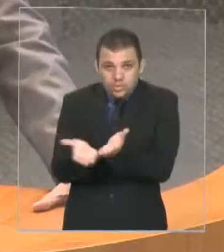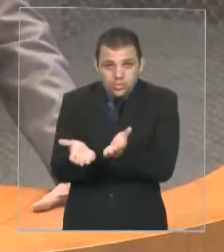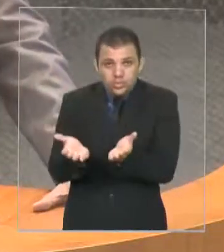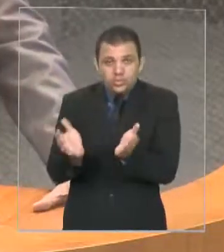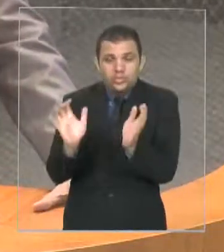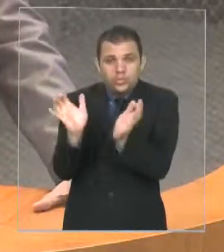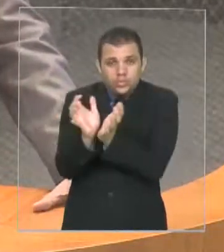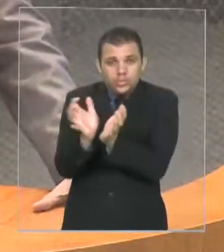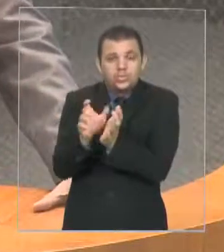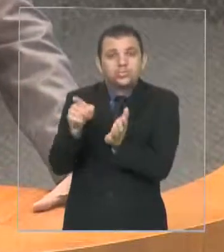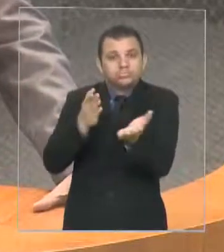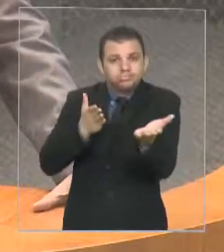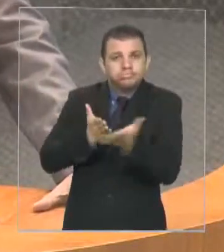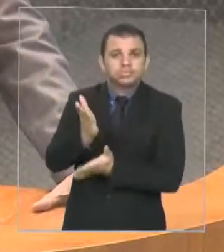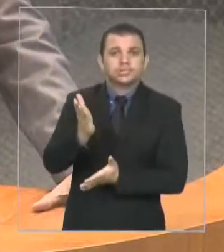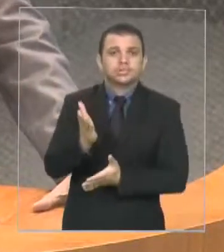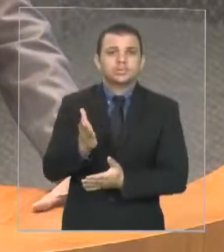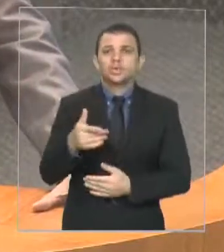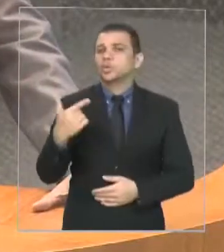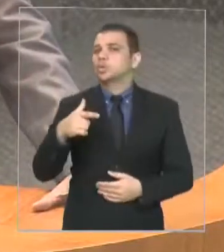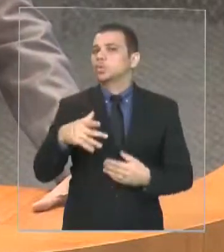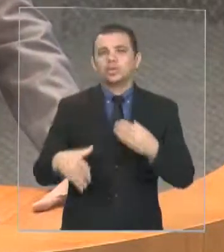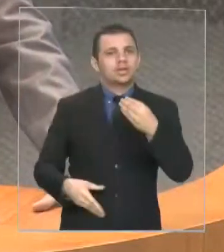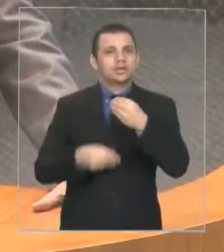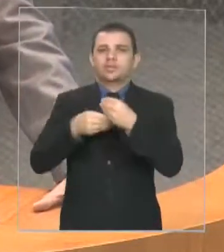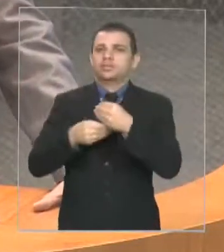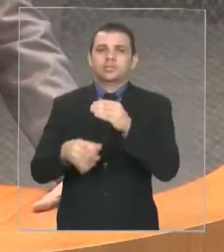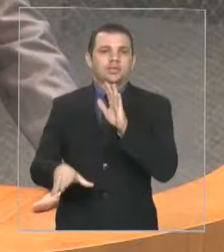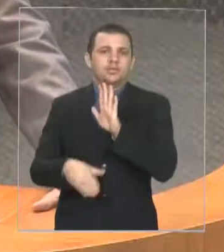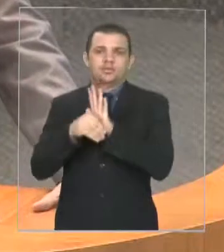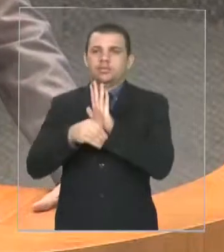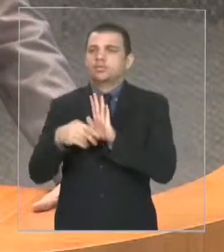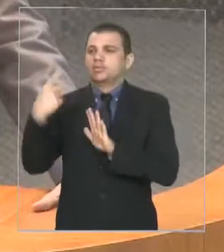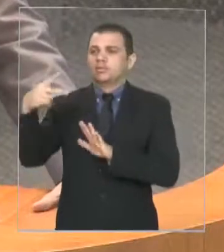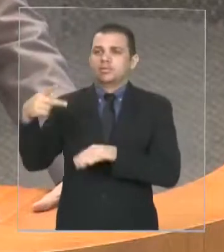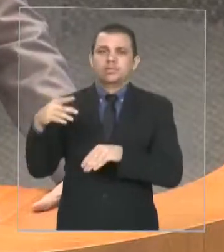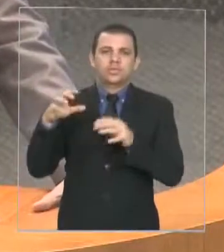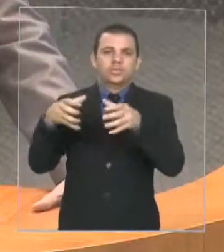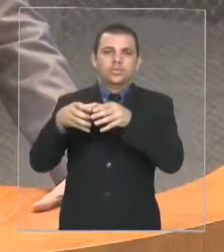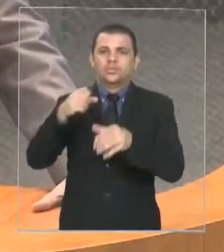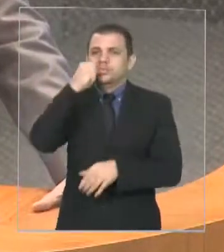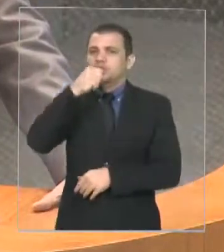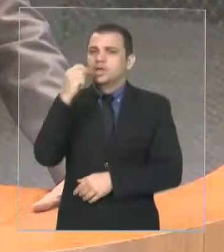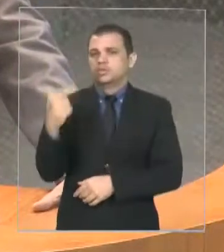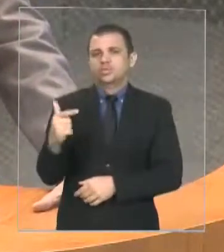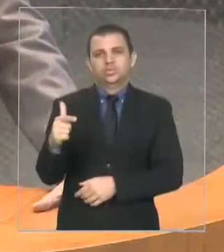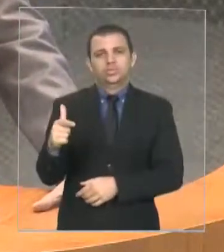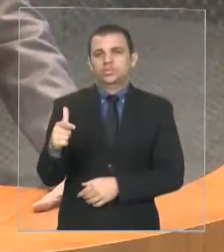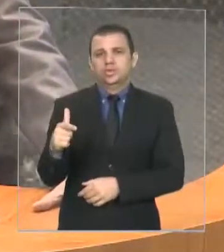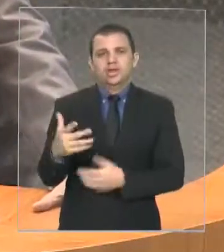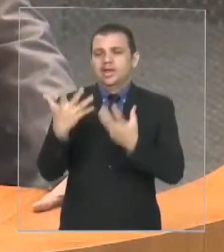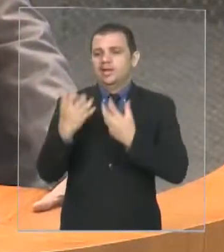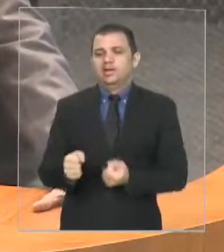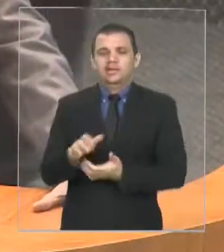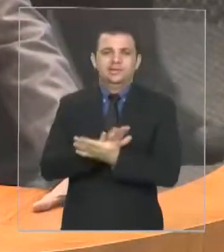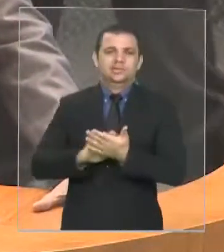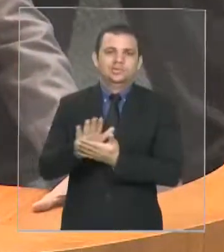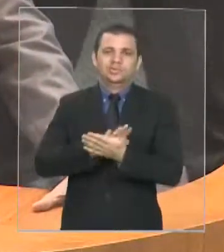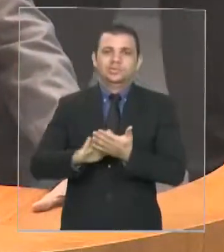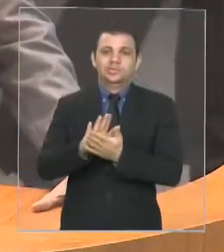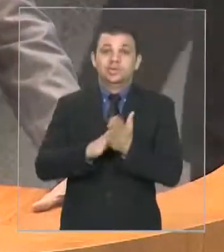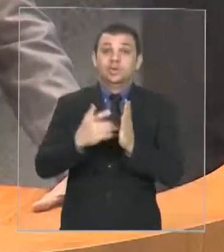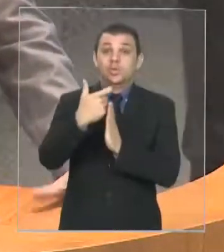nenhuma emenda do Senado da República. Nenhuma foi acatada. Foi aprovado o